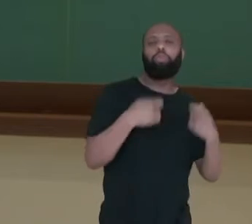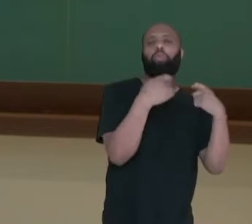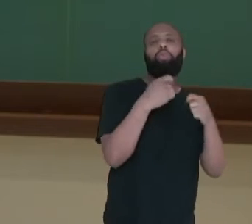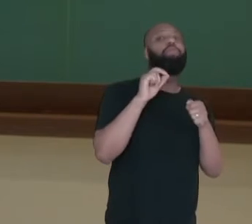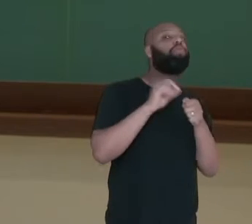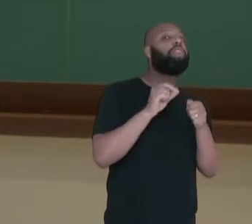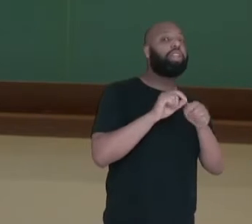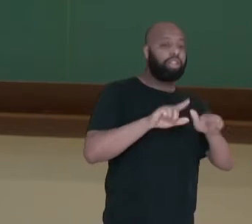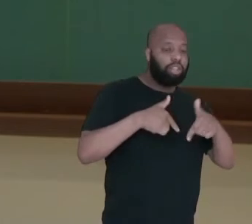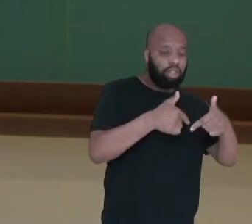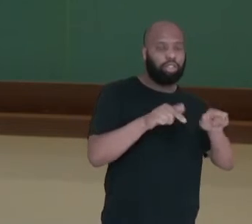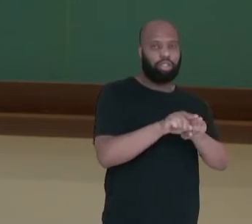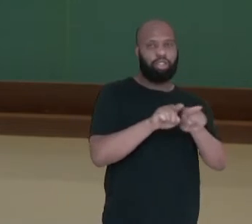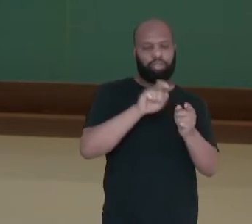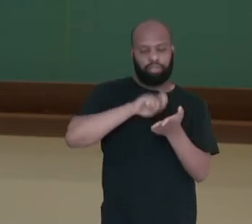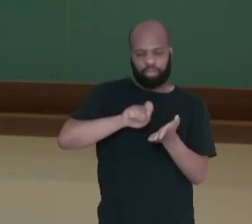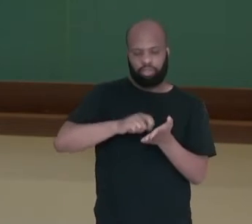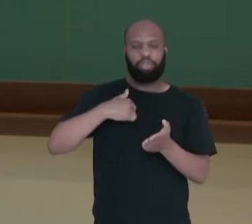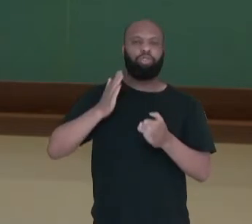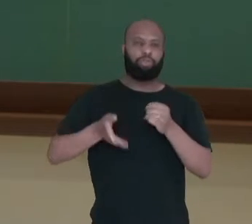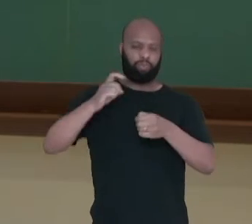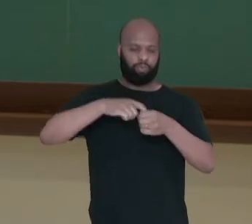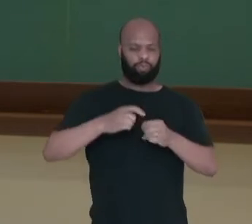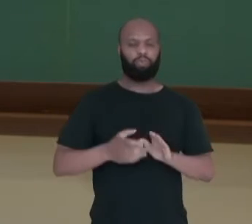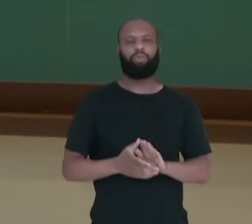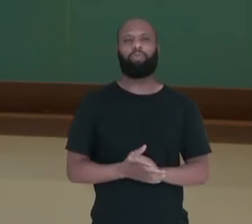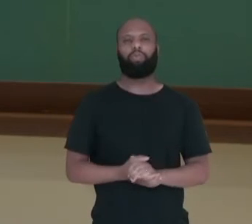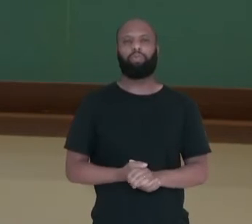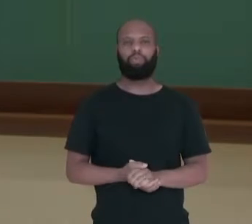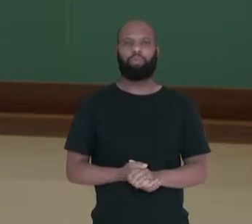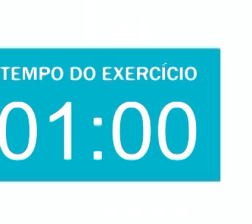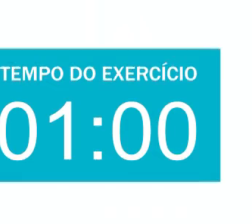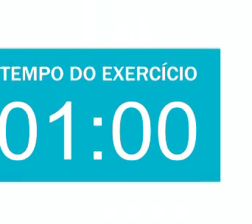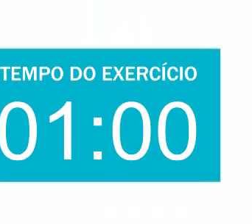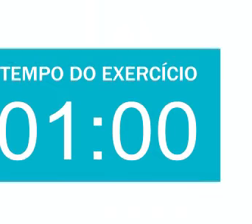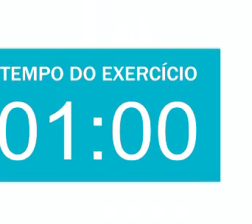precisa fazer? Escreva aí e a gente já retorna.